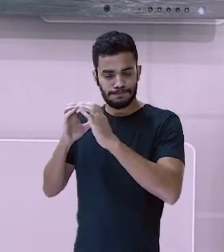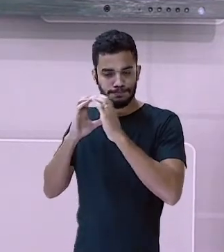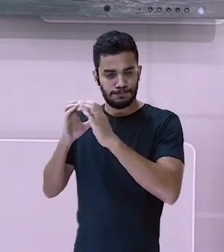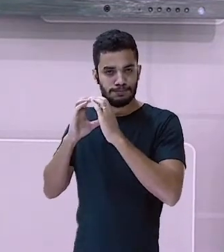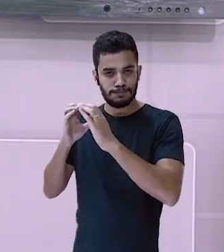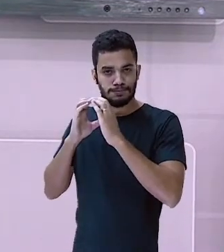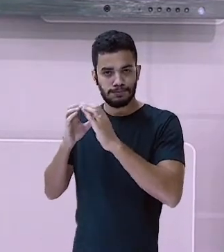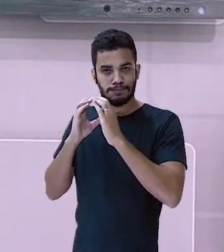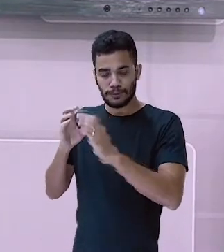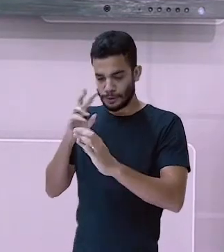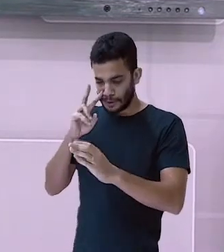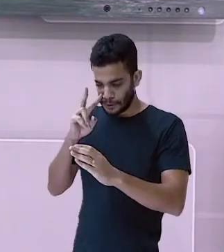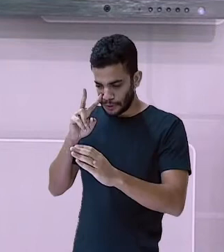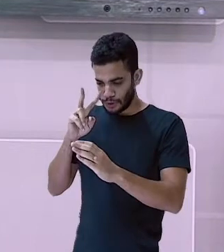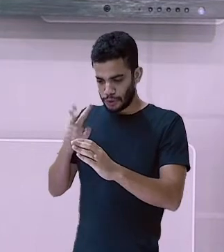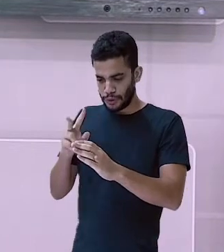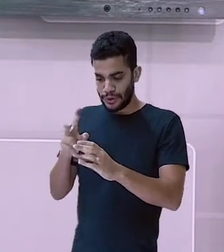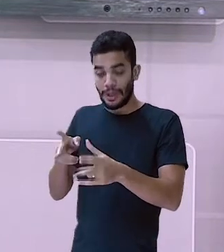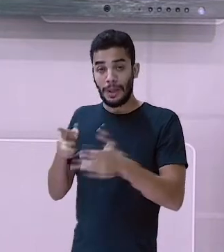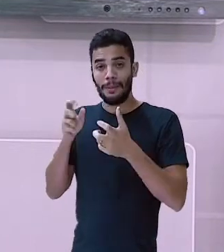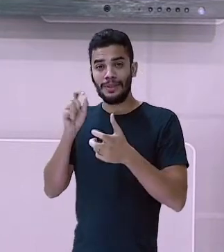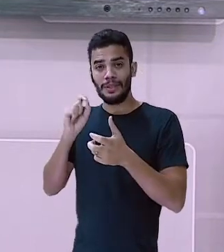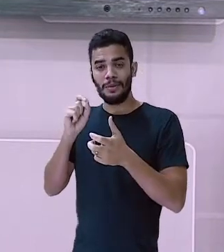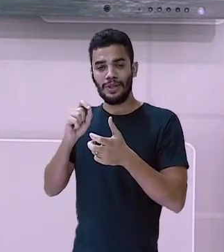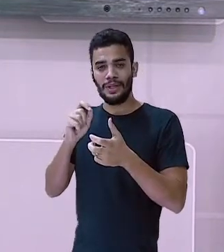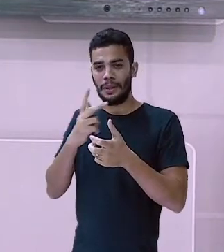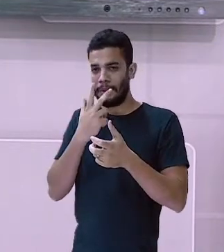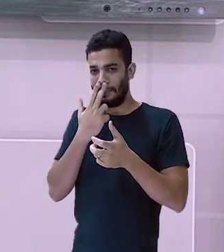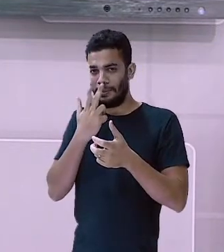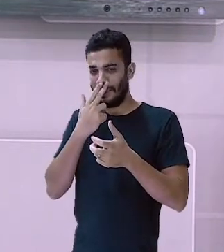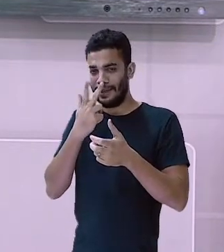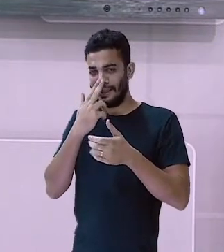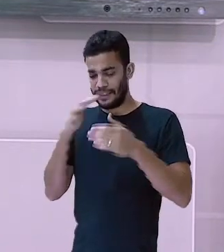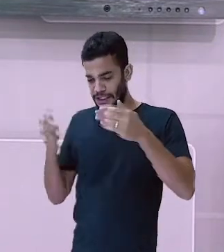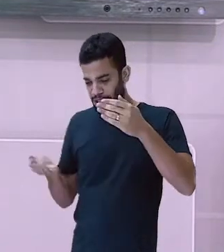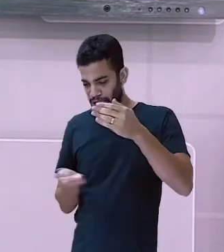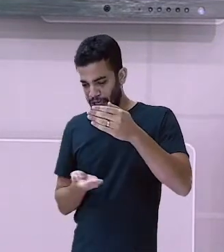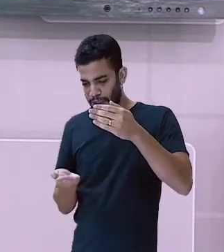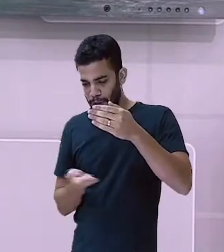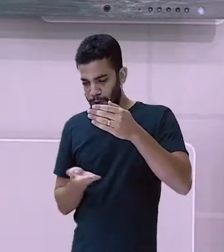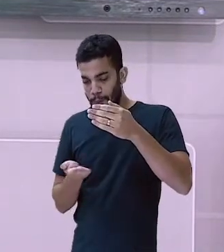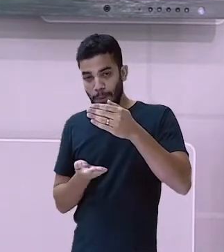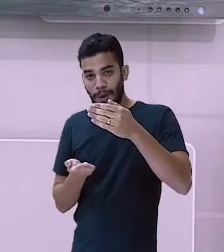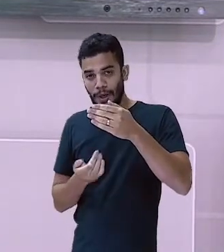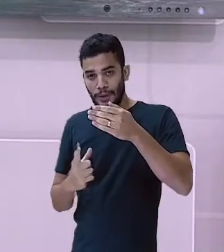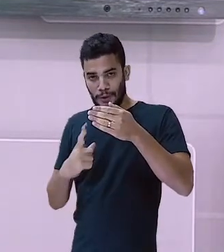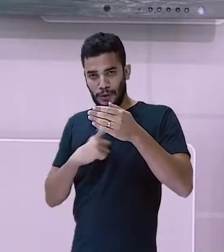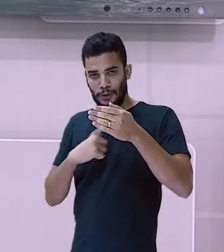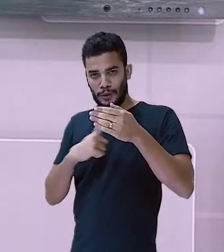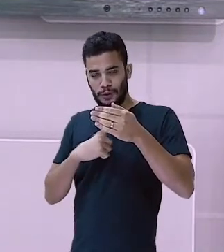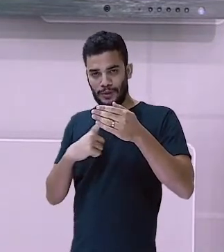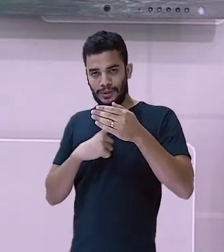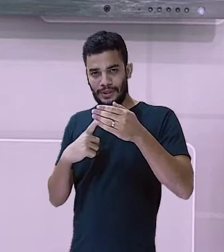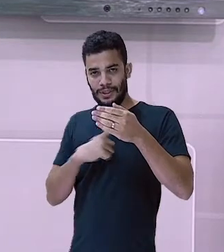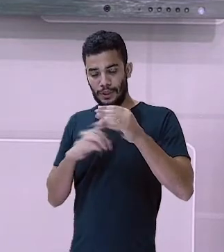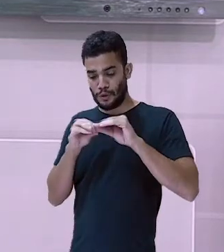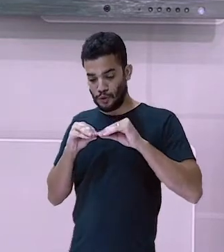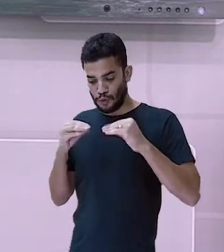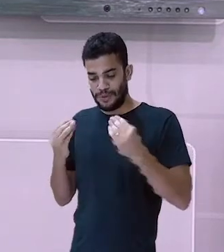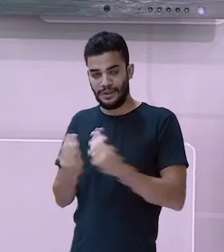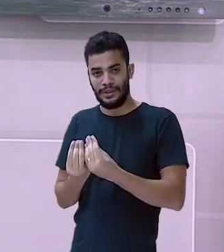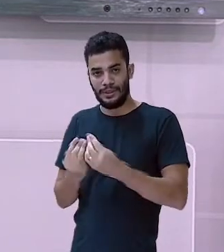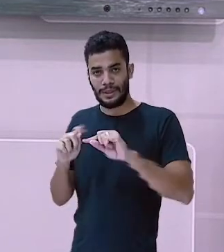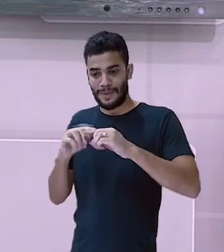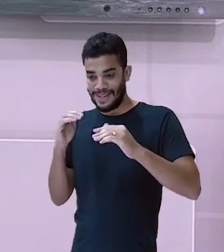do recipiente e um material mais liquefeito na parte superior, tá? Já